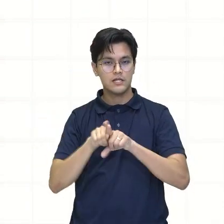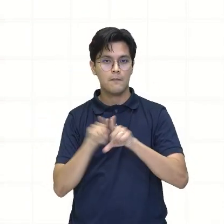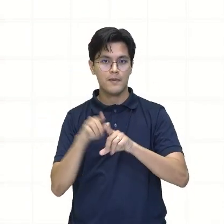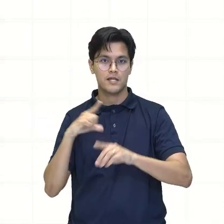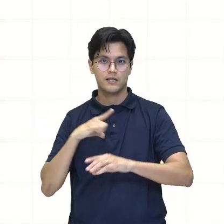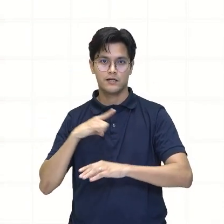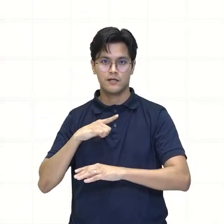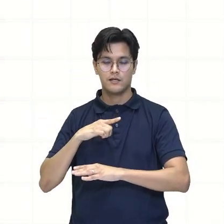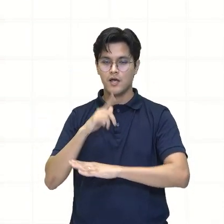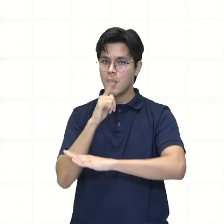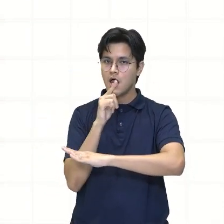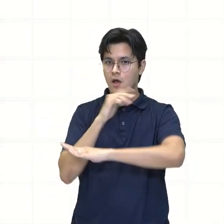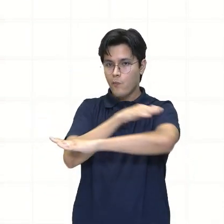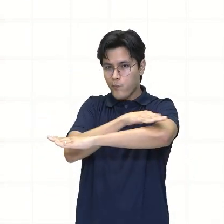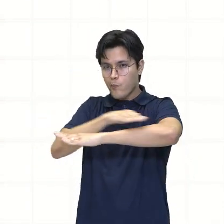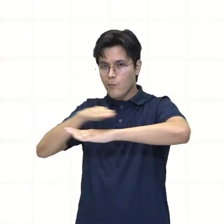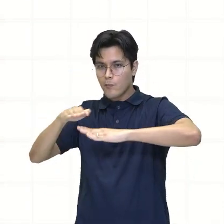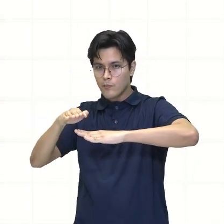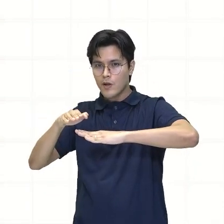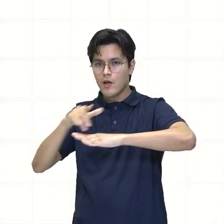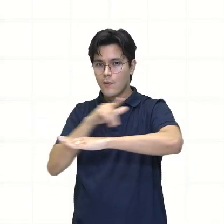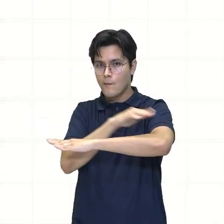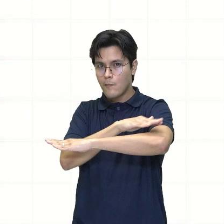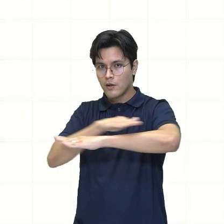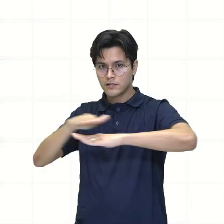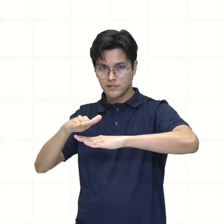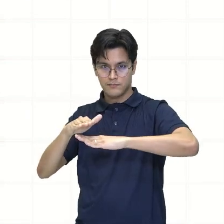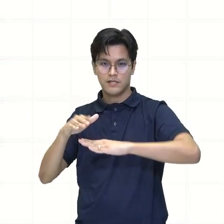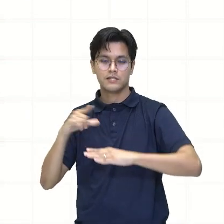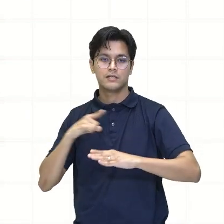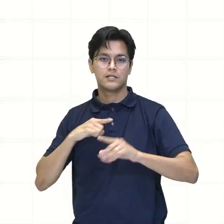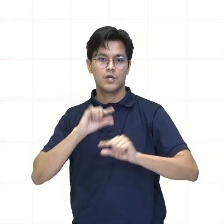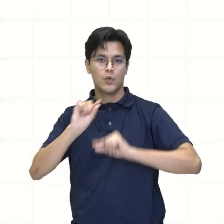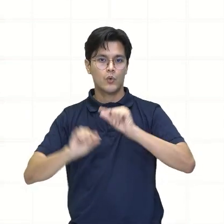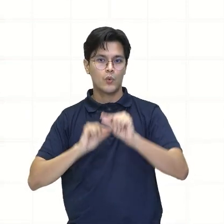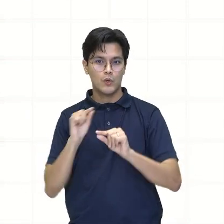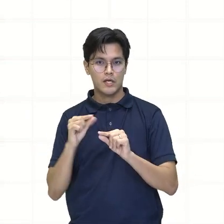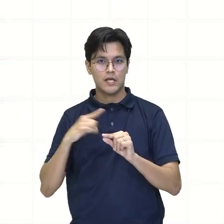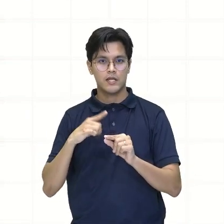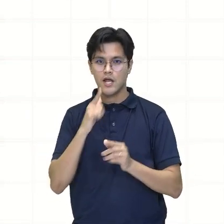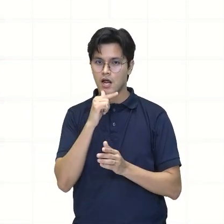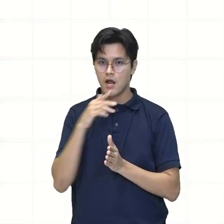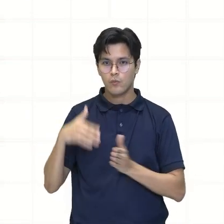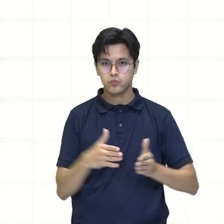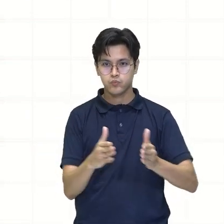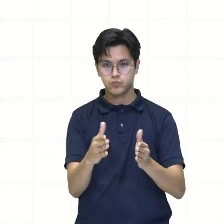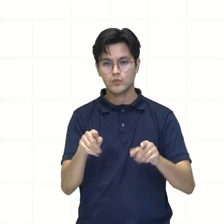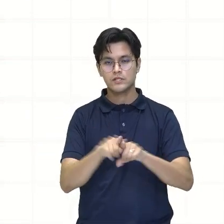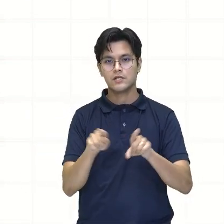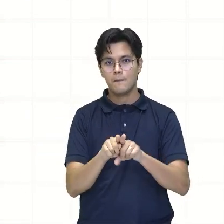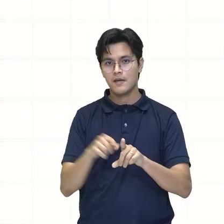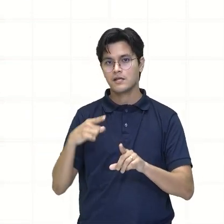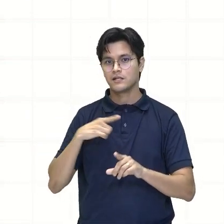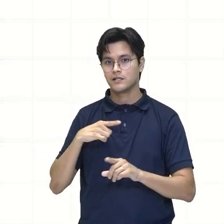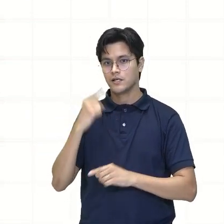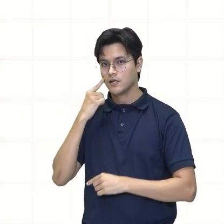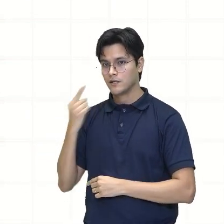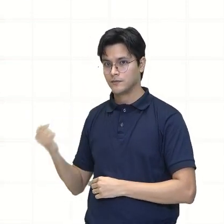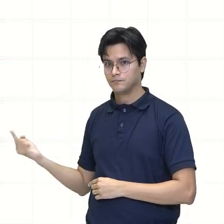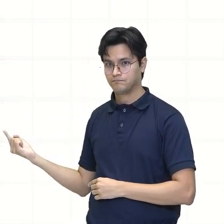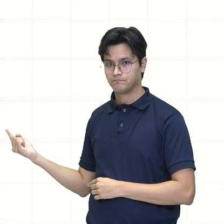gente colocou um exemplo também de fluvial, né, onde a gente tem ali a presença dos rios, e a marinha com a